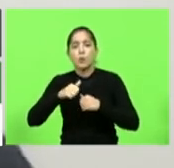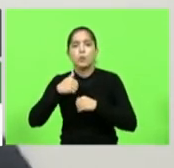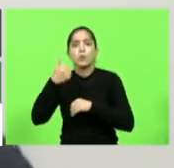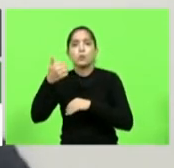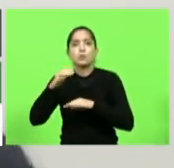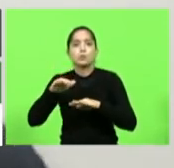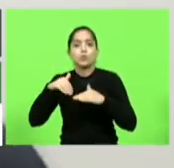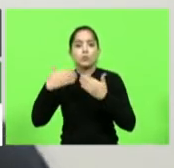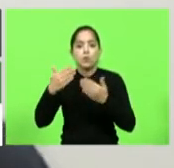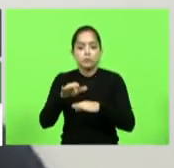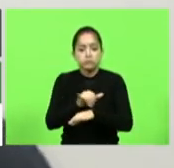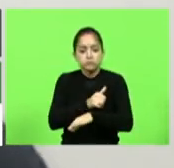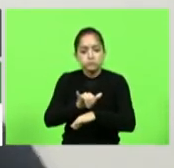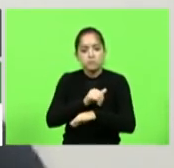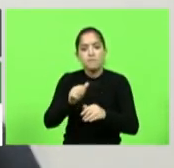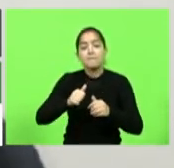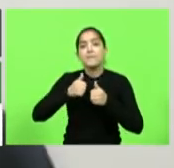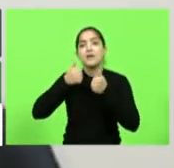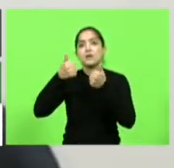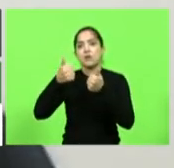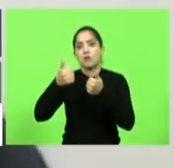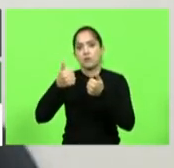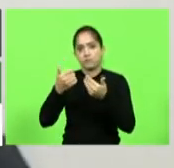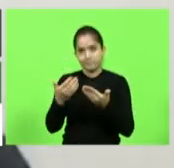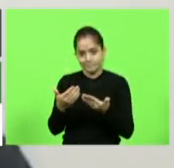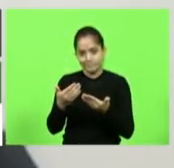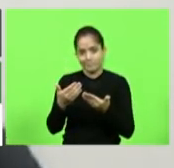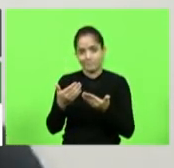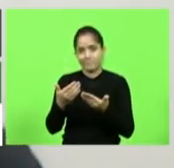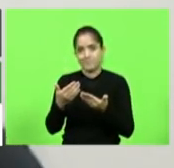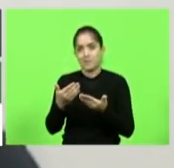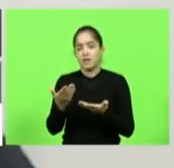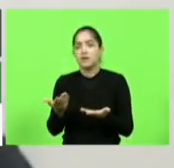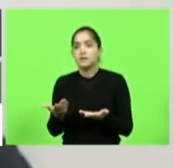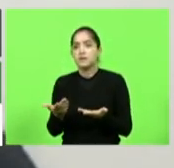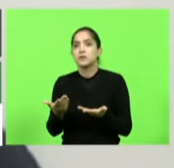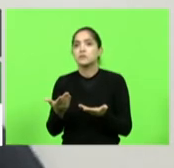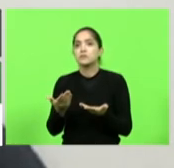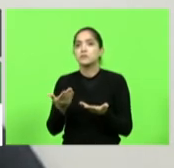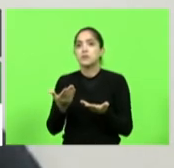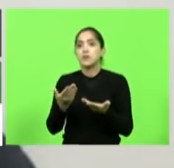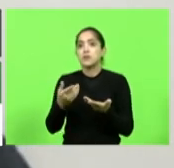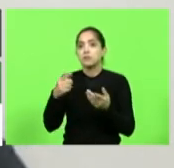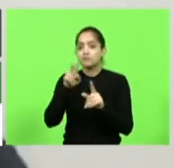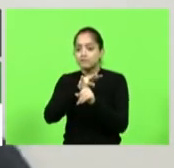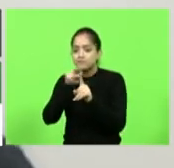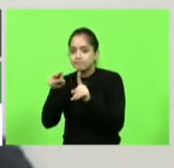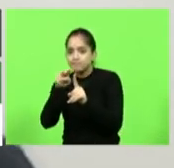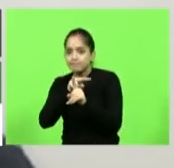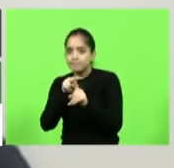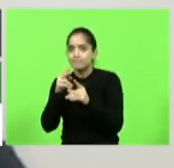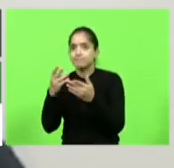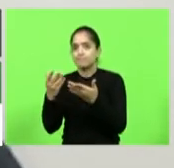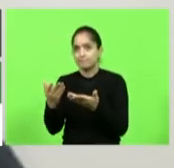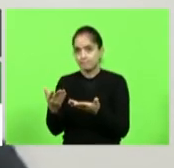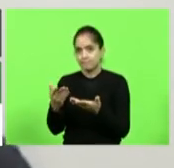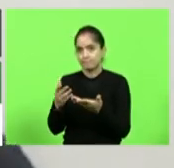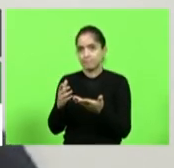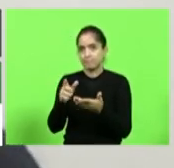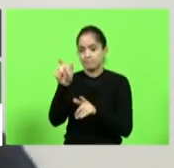a melhor didática para lidar com aquela dinâmica, né? Então, nesse sentido que a gente fala da perspectiva institucional e não